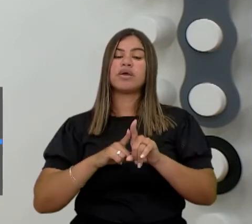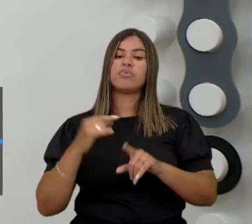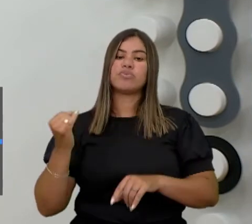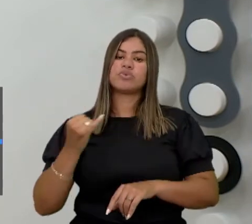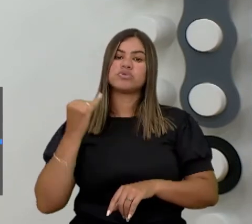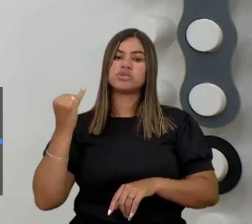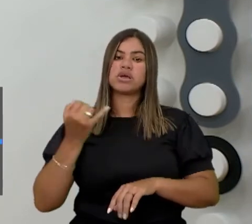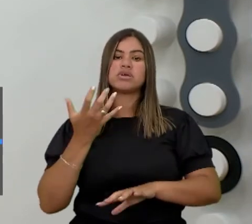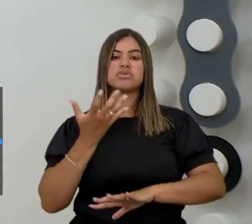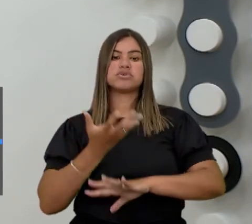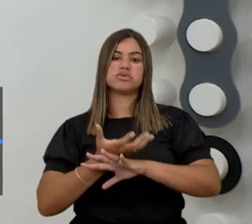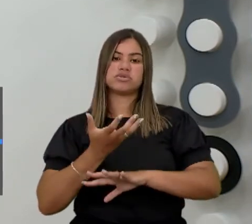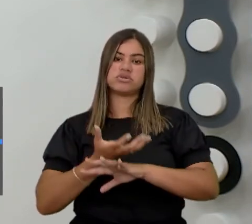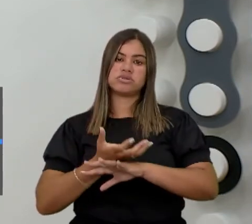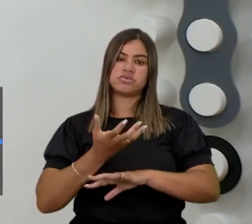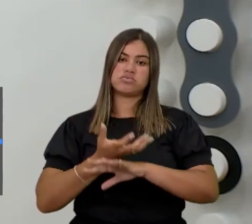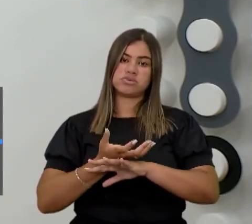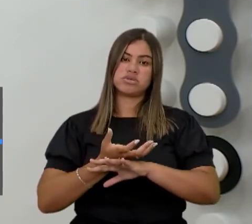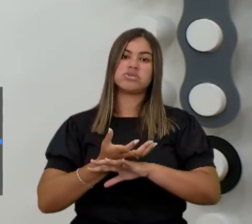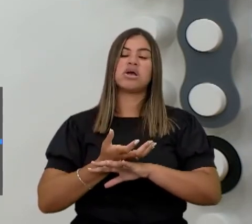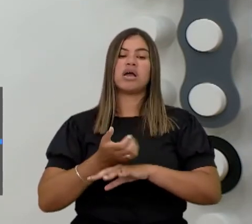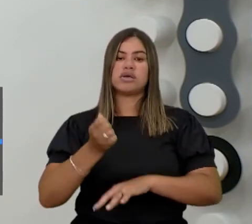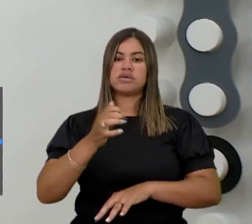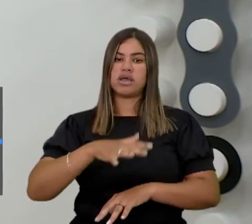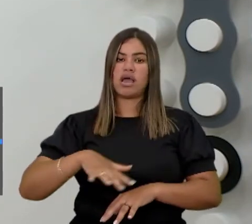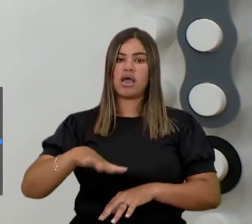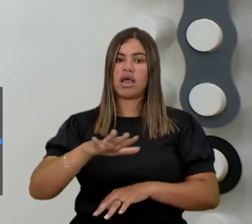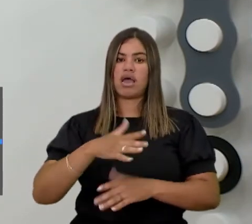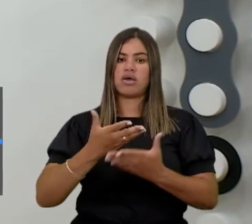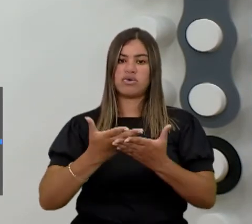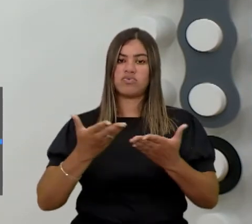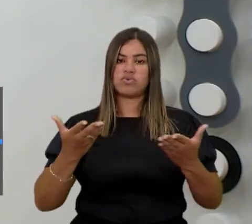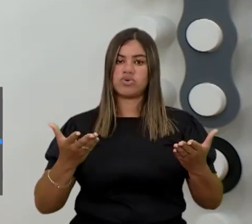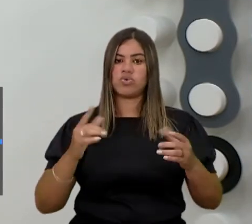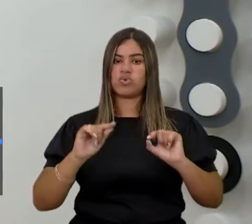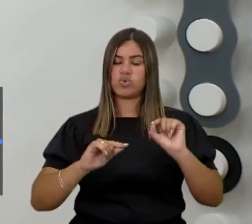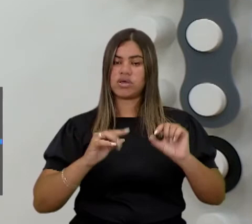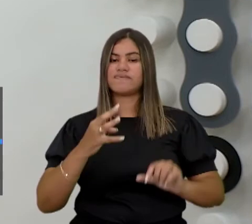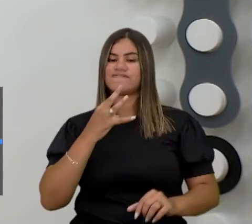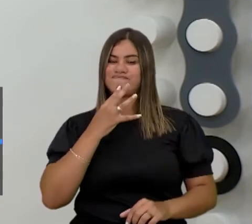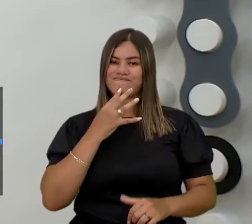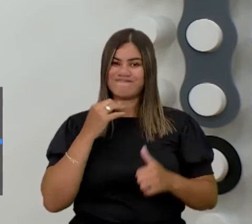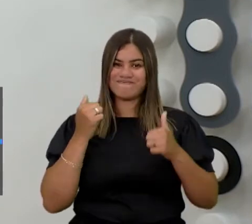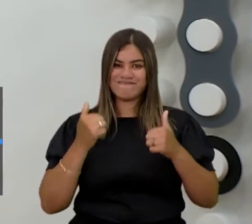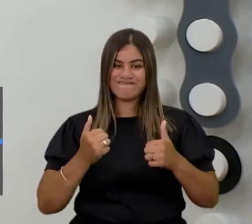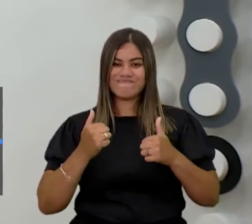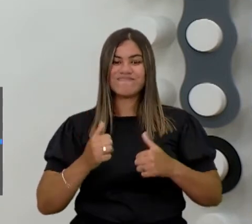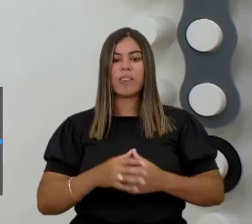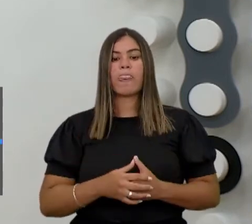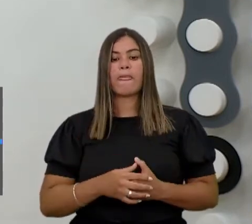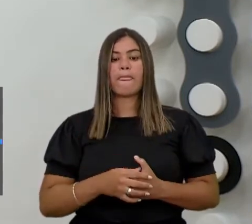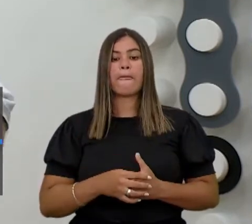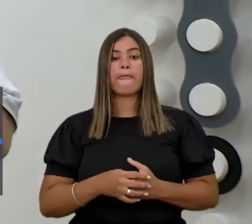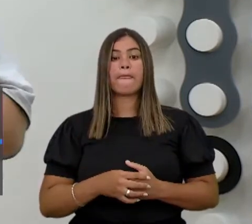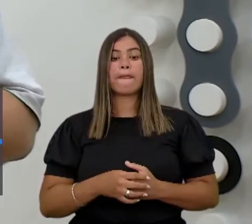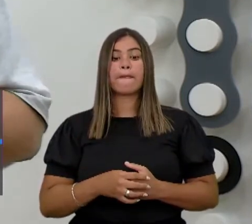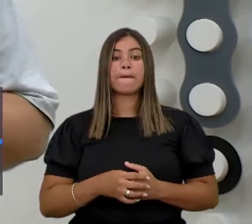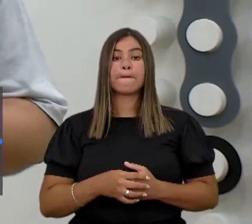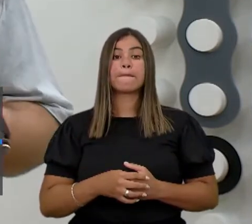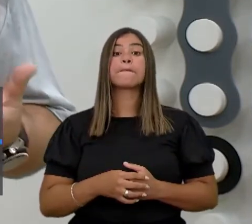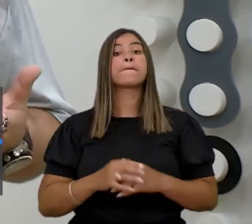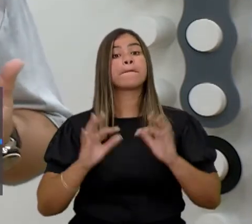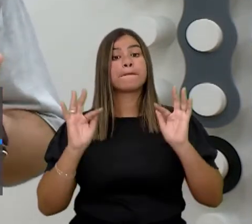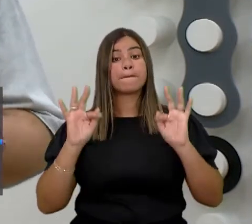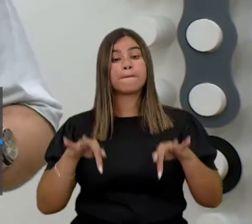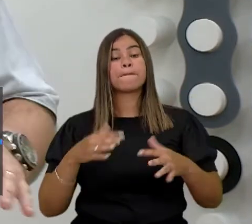das disciplinas, né, e das áreas aí que vocês têm aí como conhecimento, tá certo? E logicamente a gente sempre, né, no